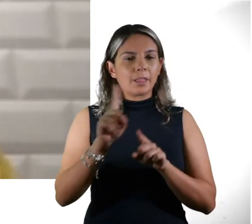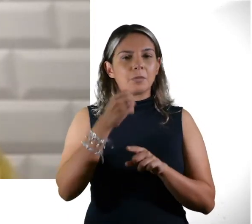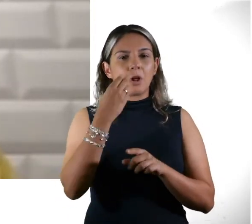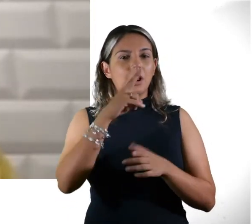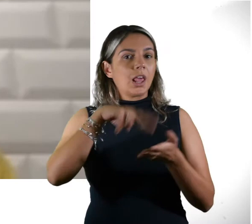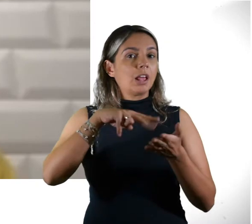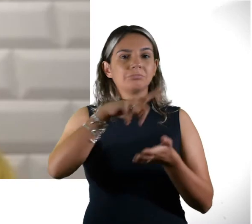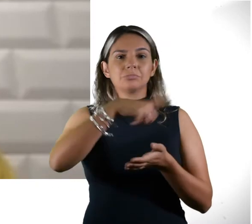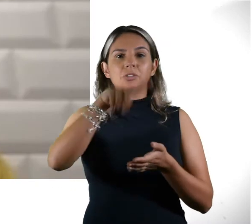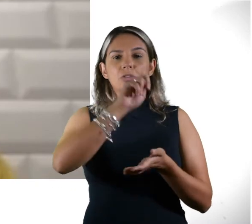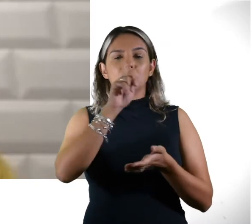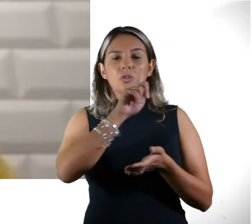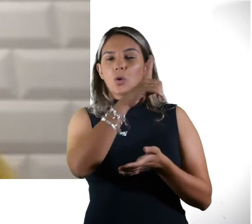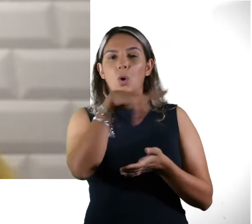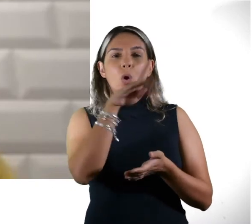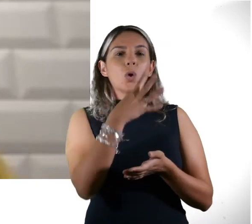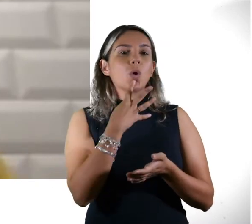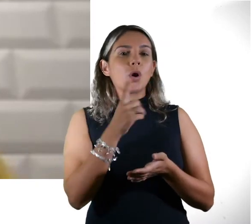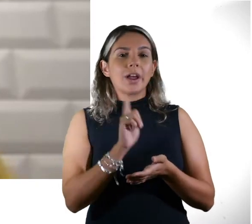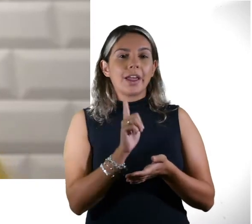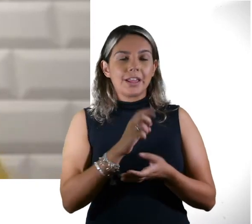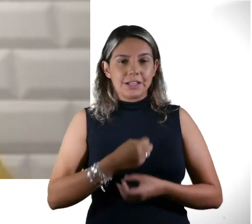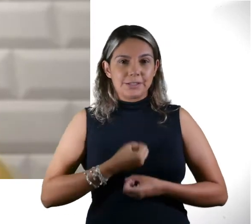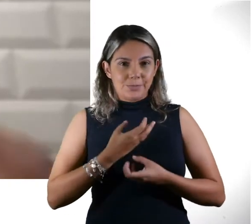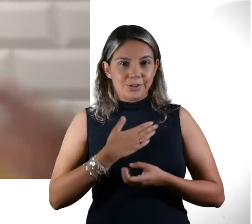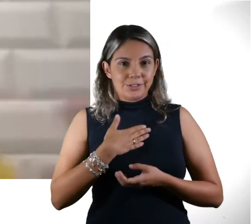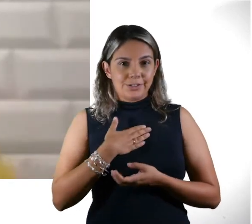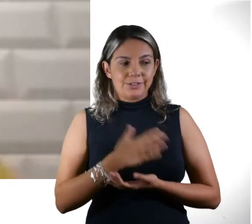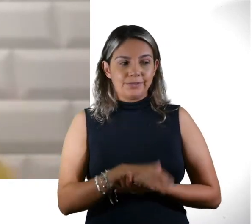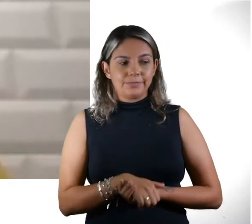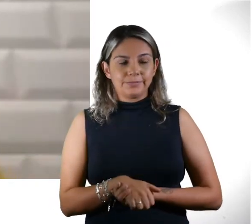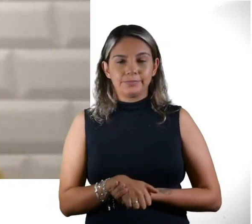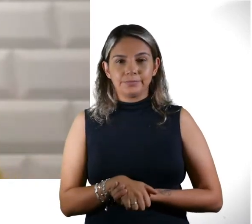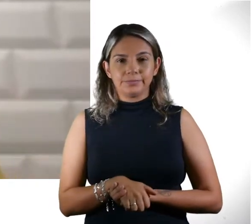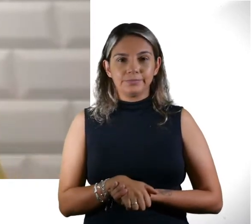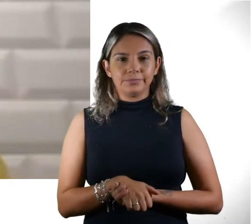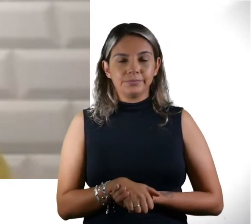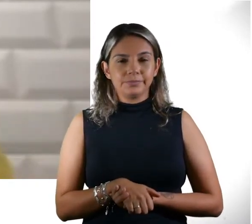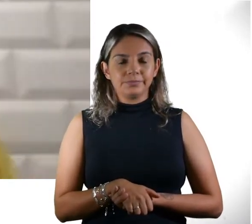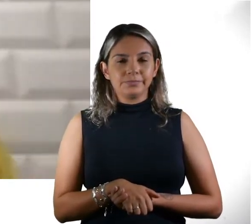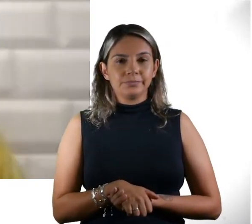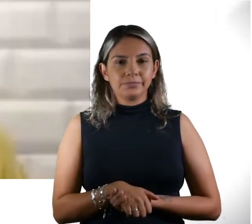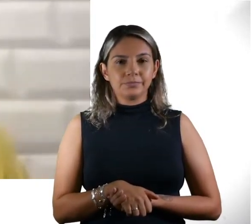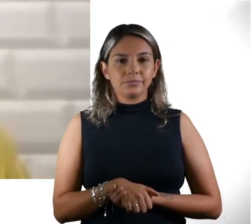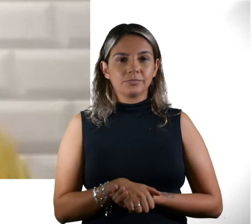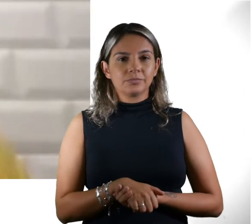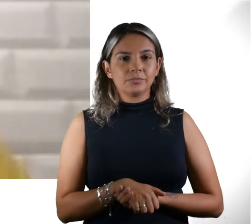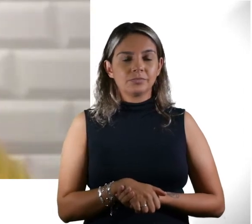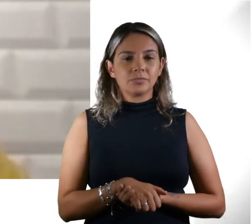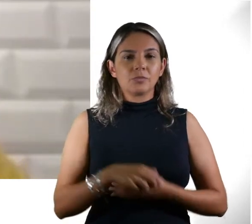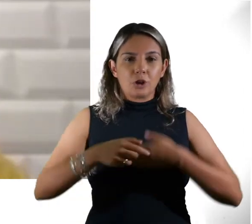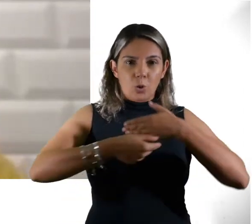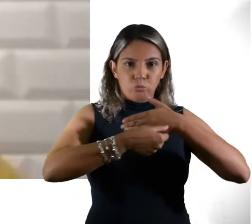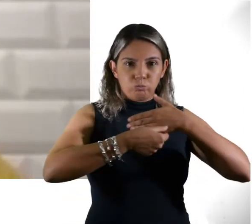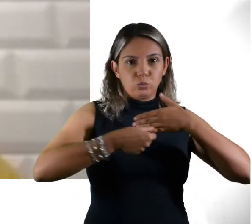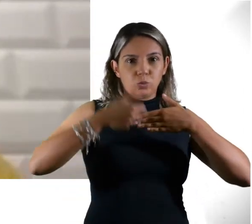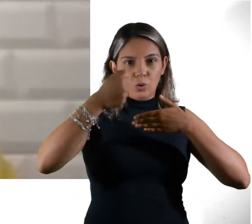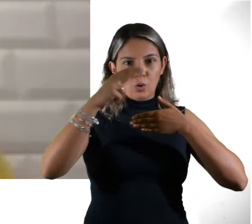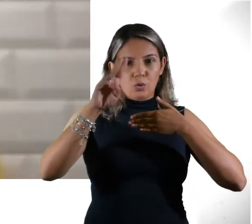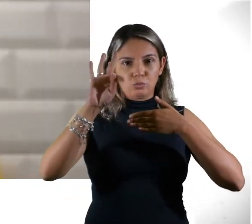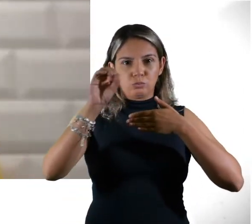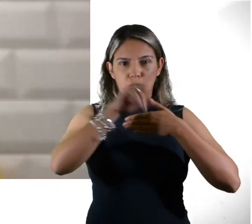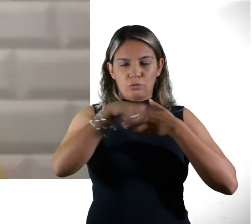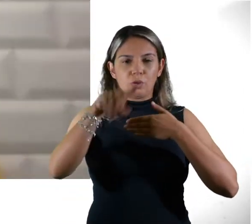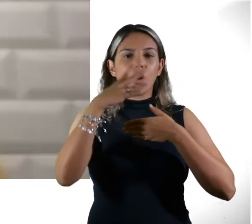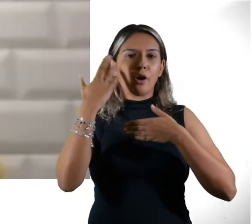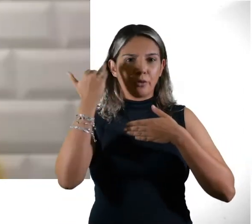muito lido, infelizmente, em todo o universo de língua portuguesa, mas é um autor que vale a pena